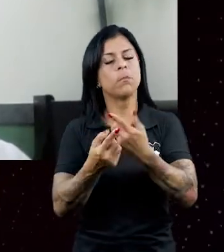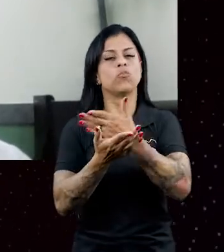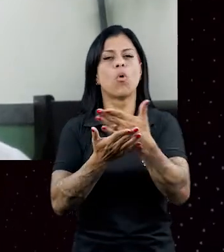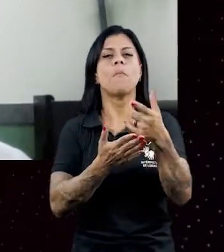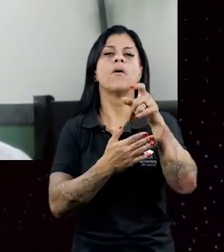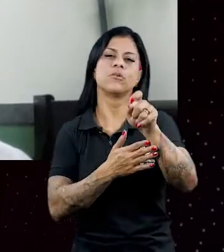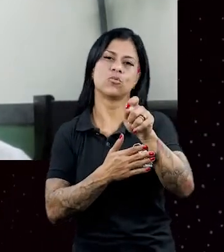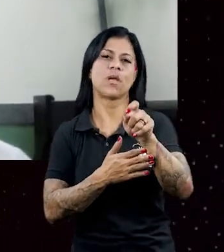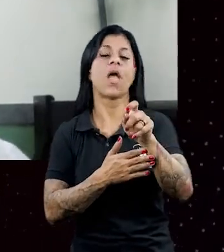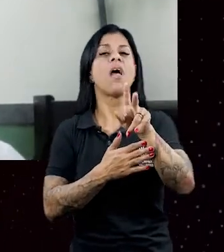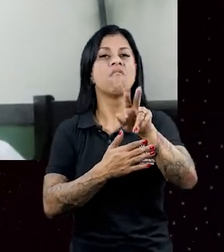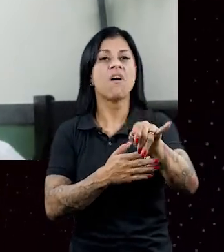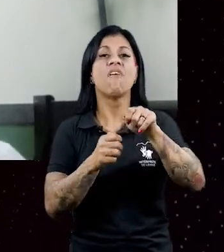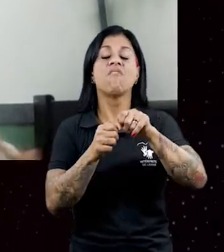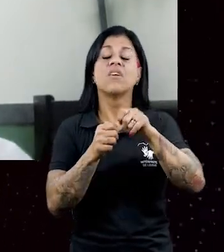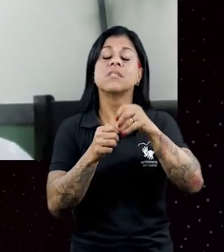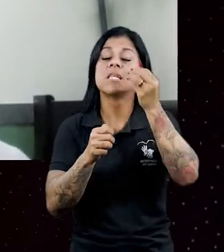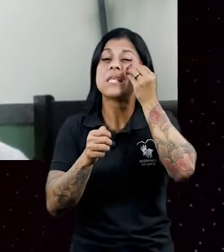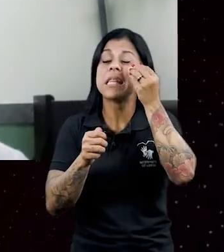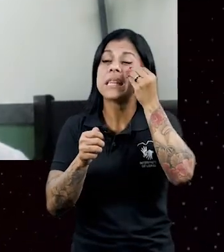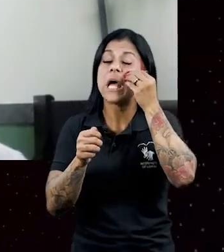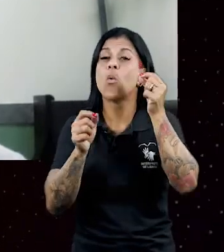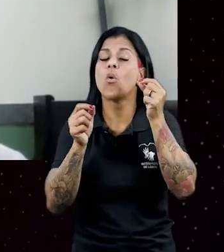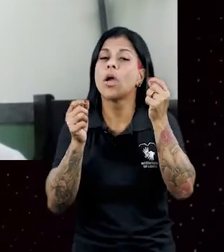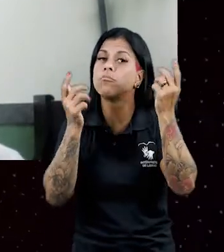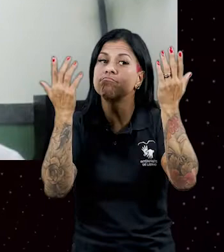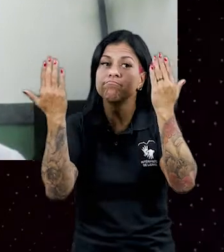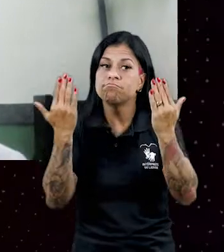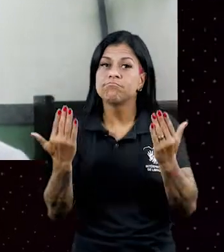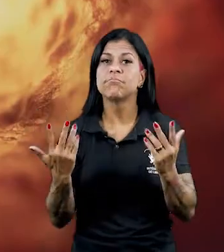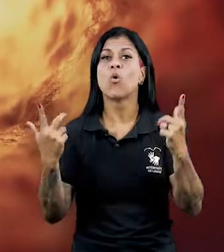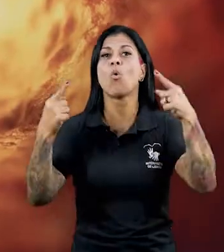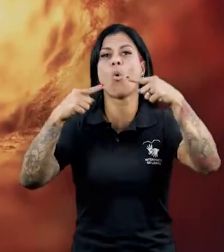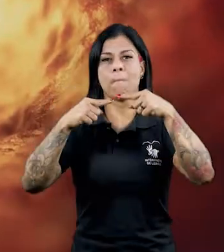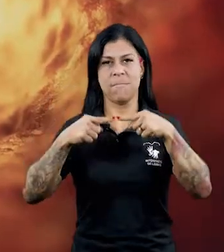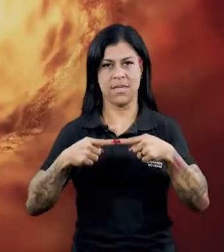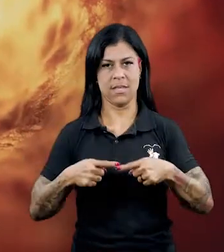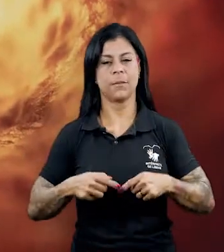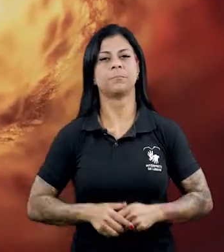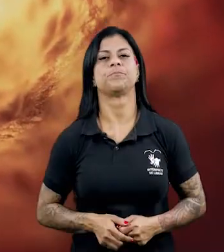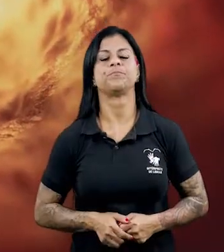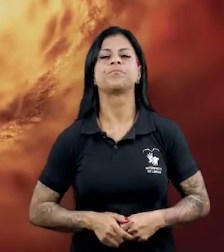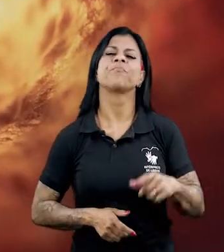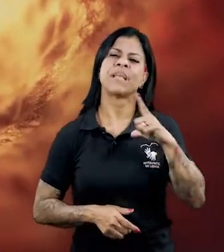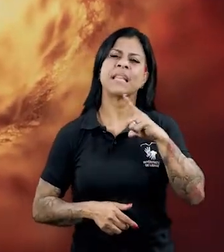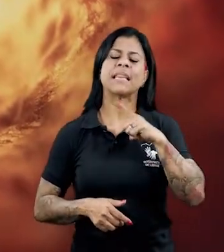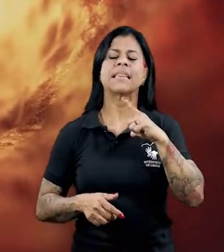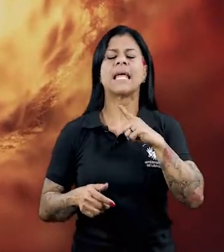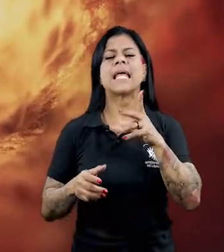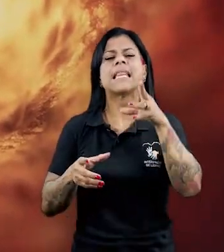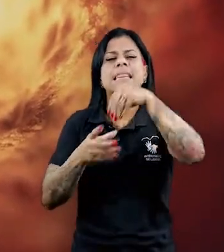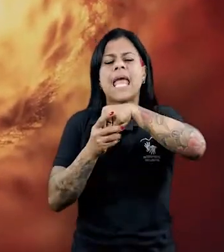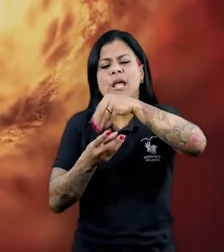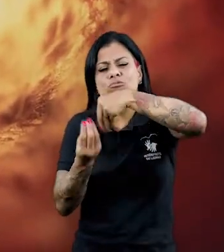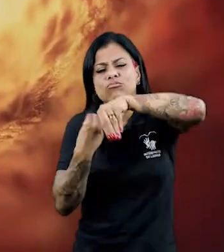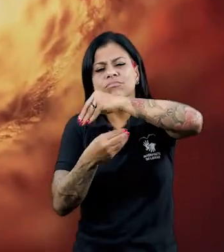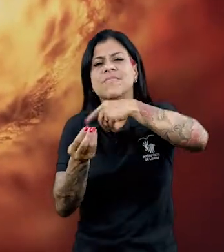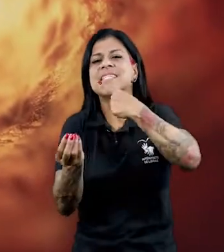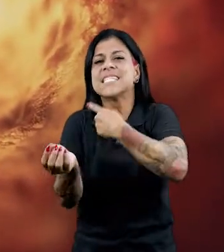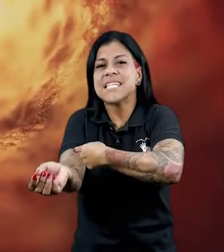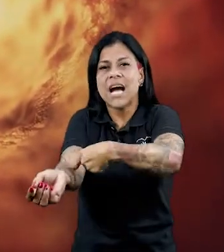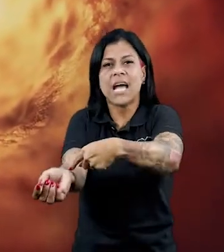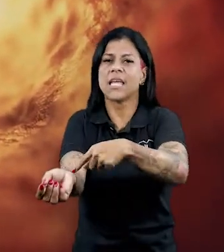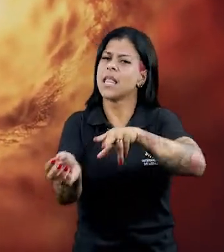a partir disso, a gente passa para o teste de compatibilidade. As hemácias, glóbulos vermelhos do sangue, não